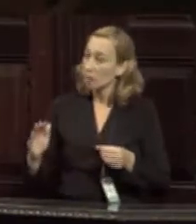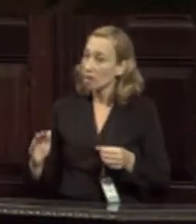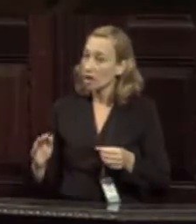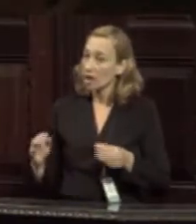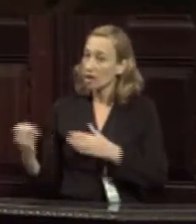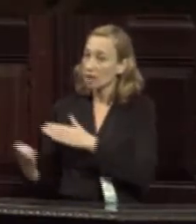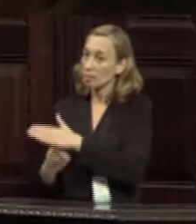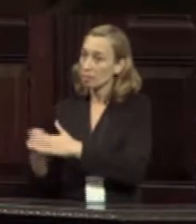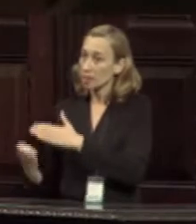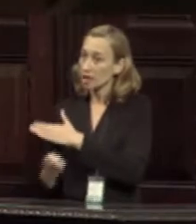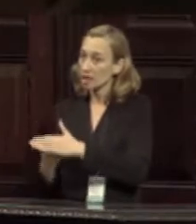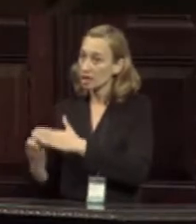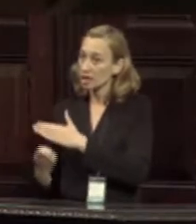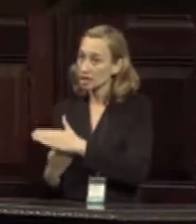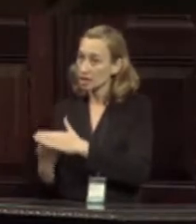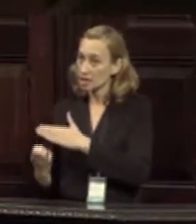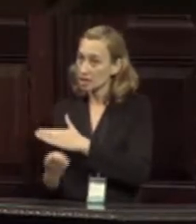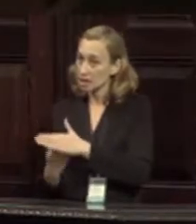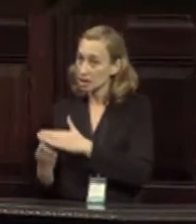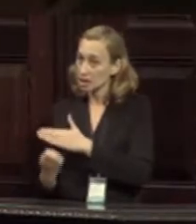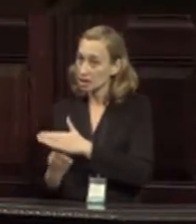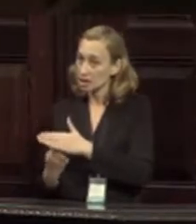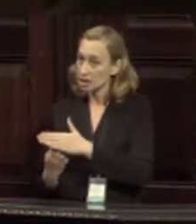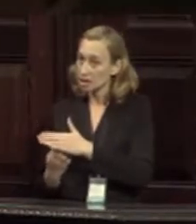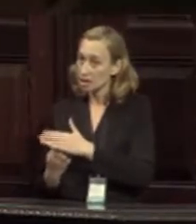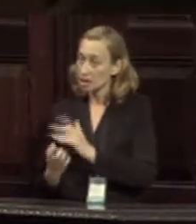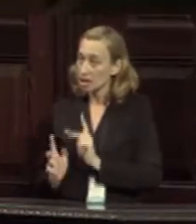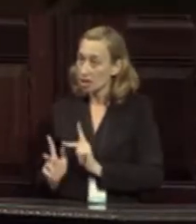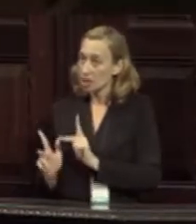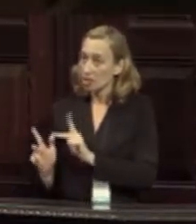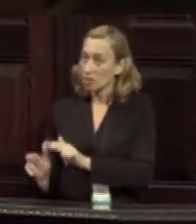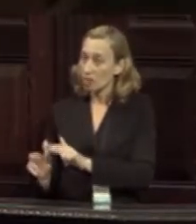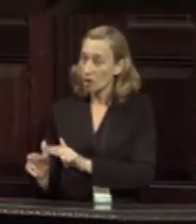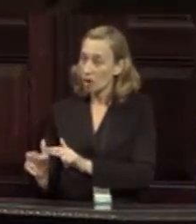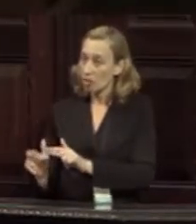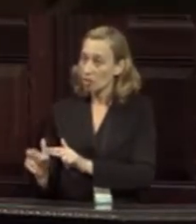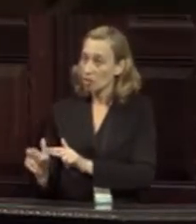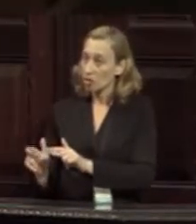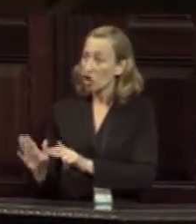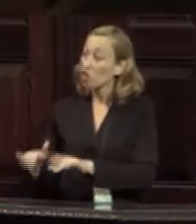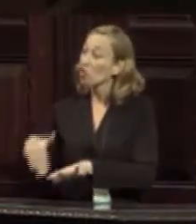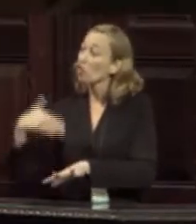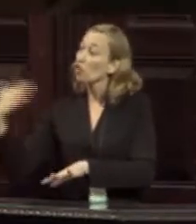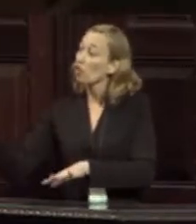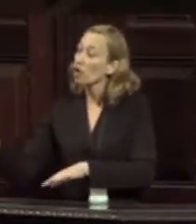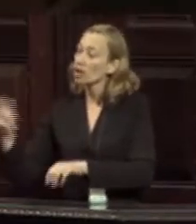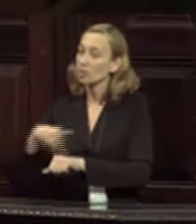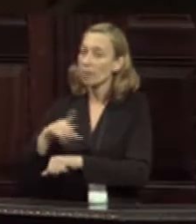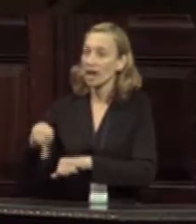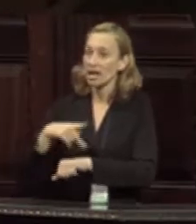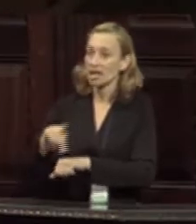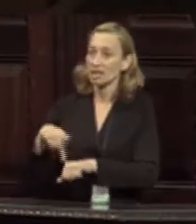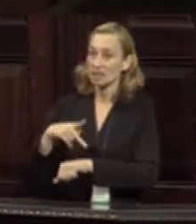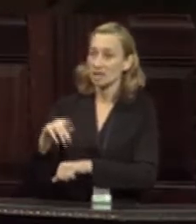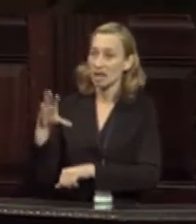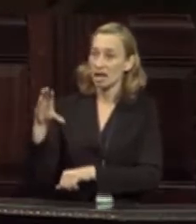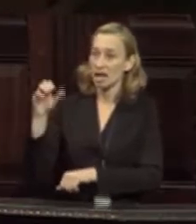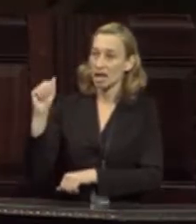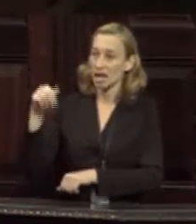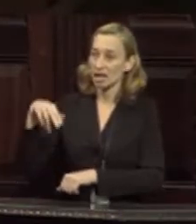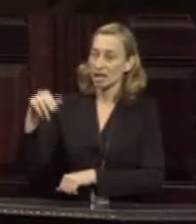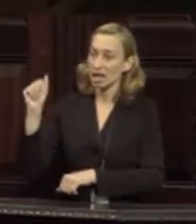empresa do seu mesmo grupo econômico no Canadá, a preço